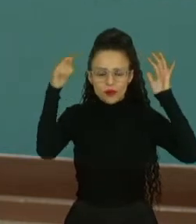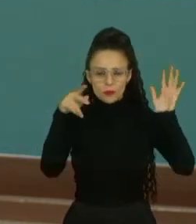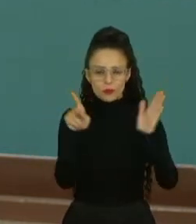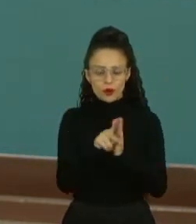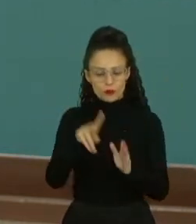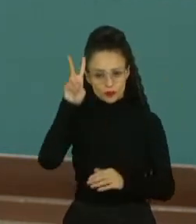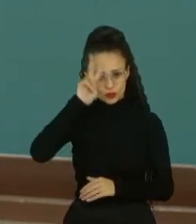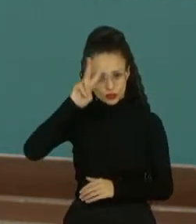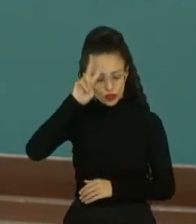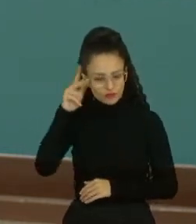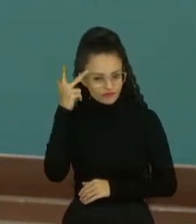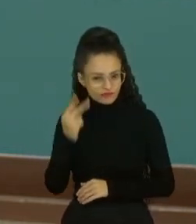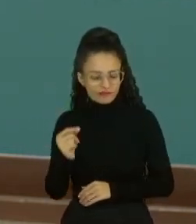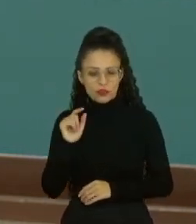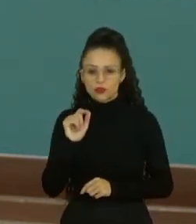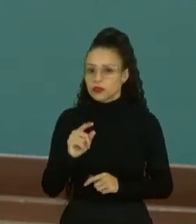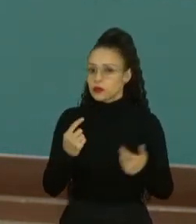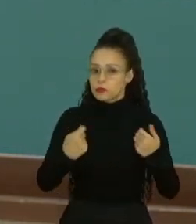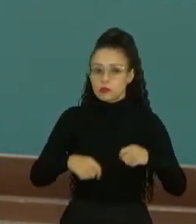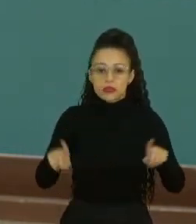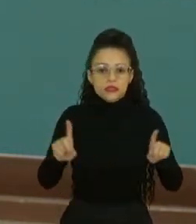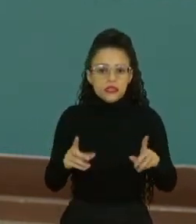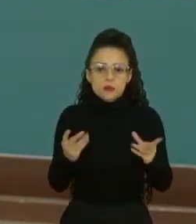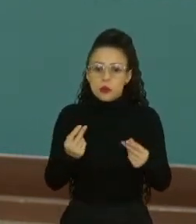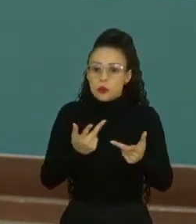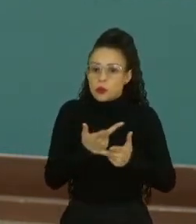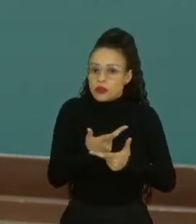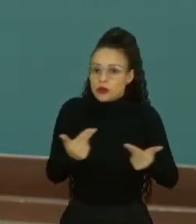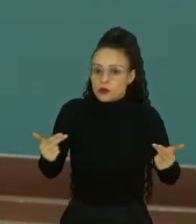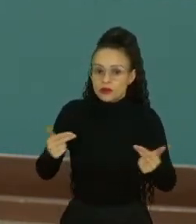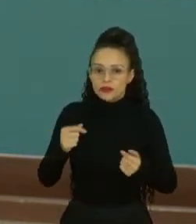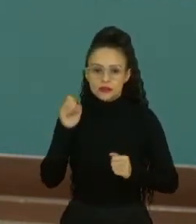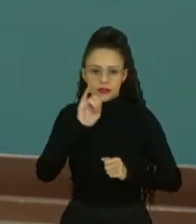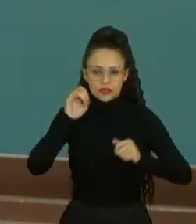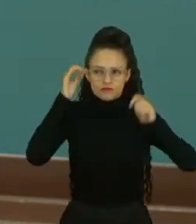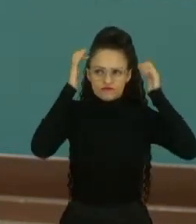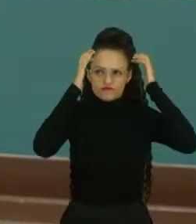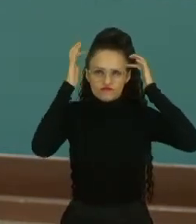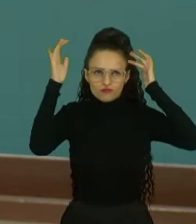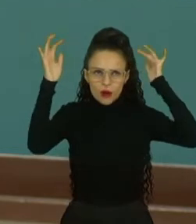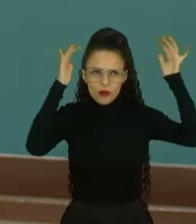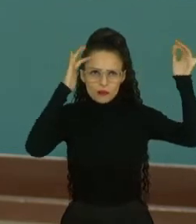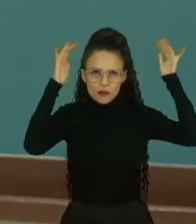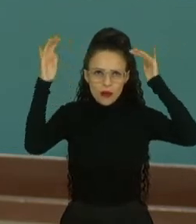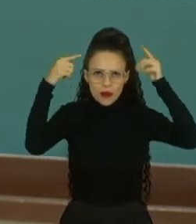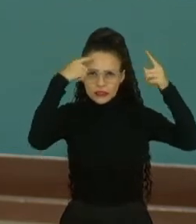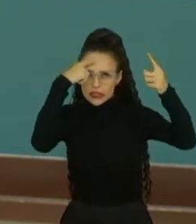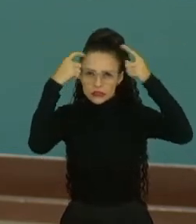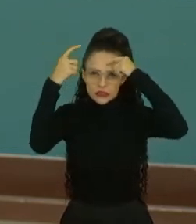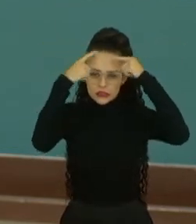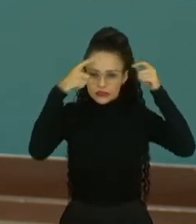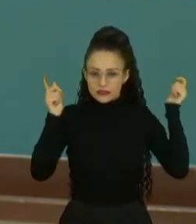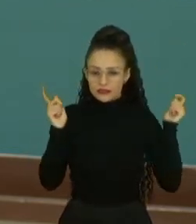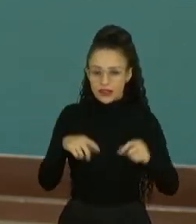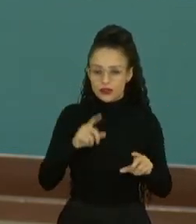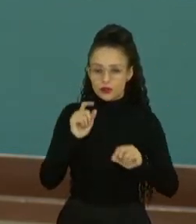né? Nós não precisamos de muita coisa. Quando a nossa imaginação ela é fértil, né? Nós